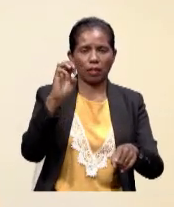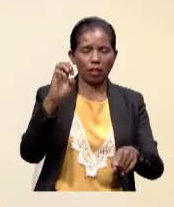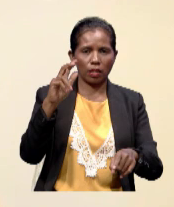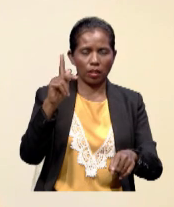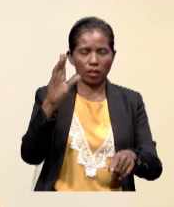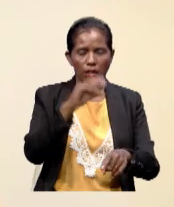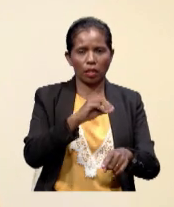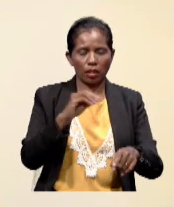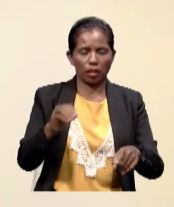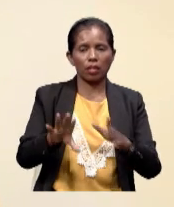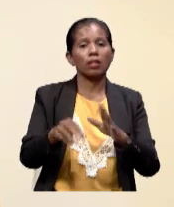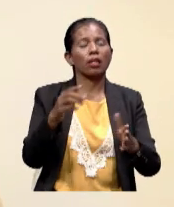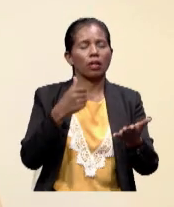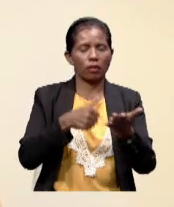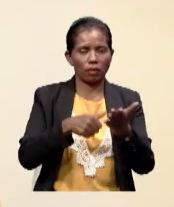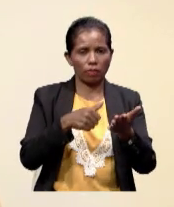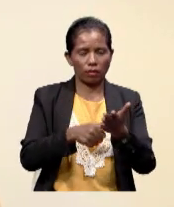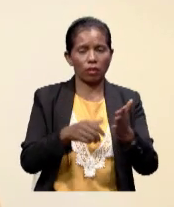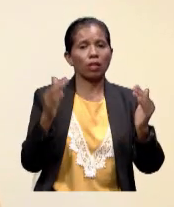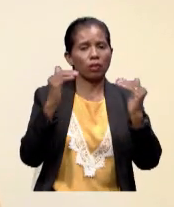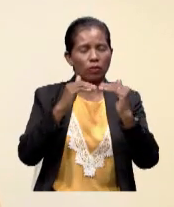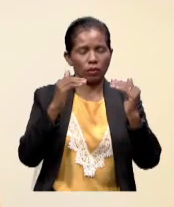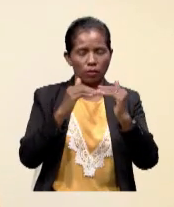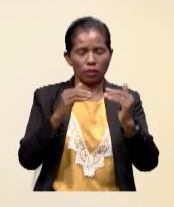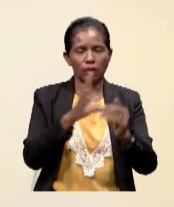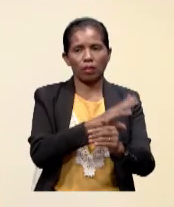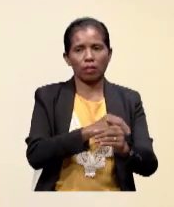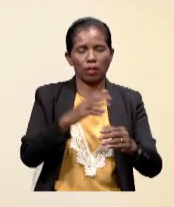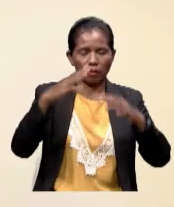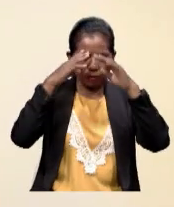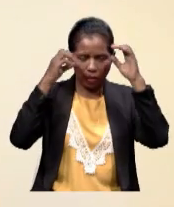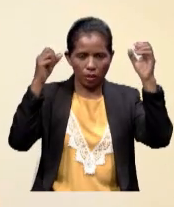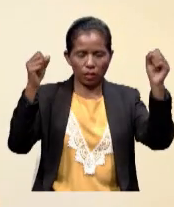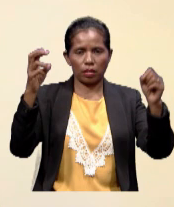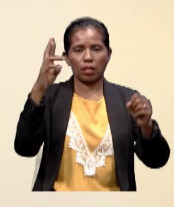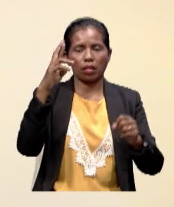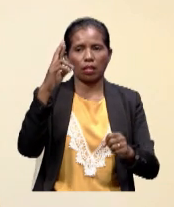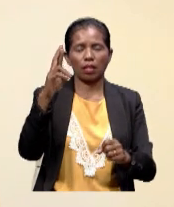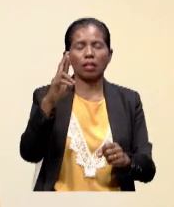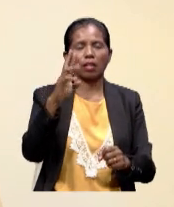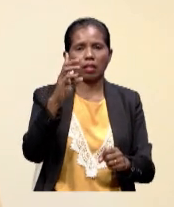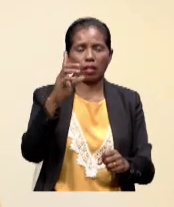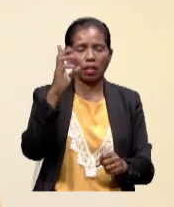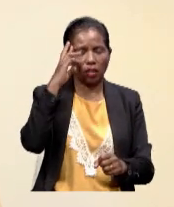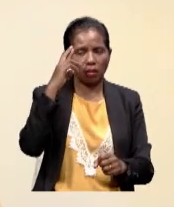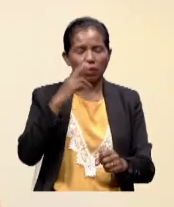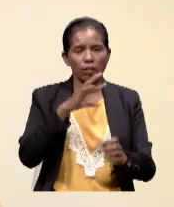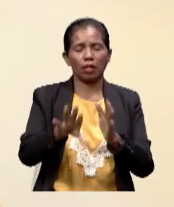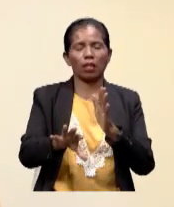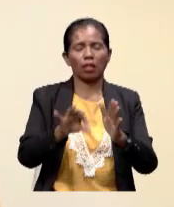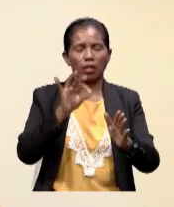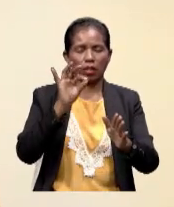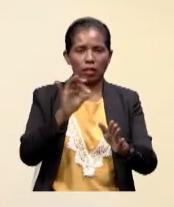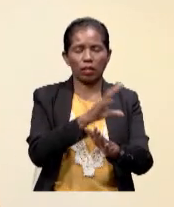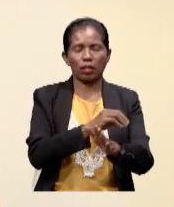iha World Economic Forum. Nomos Swaziland Senior Presidente da Republika mos hetan konviti husi World